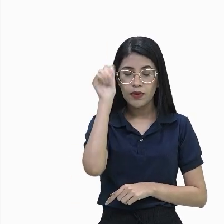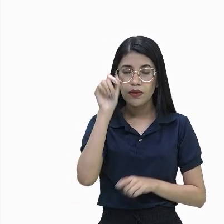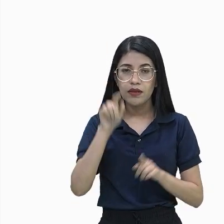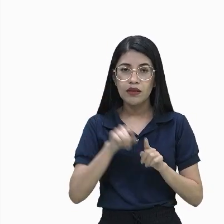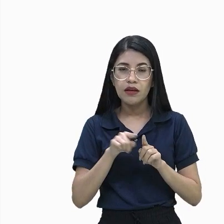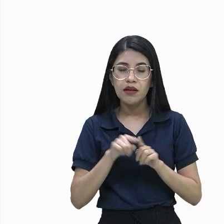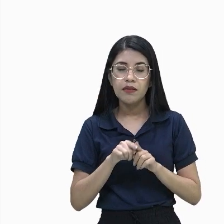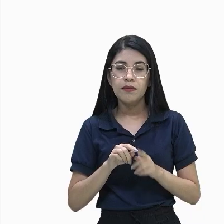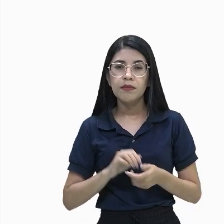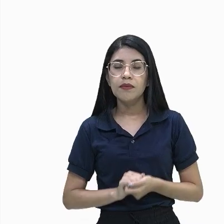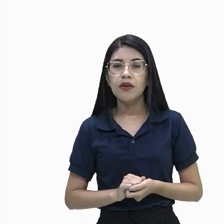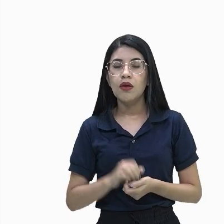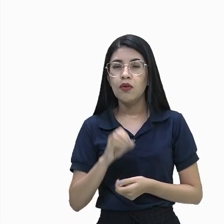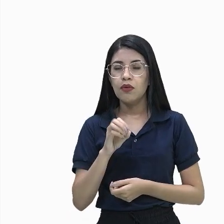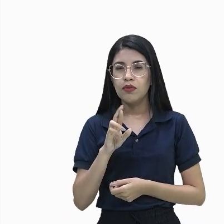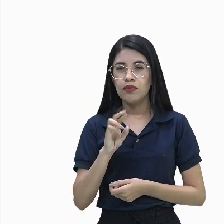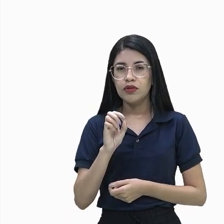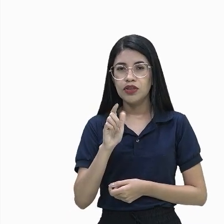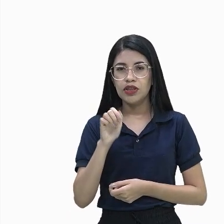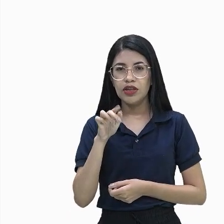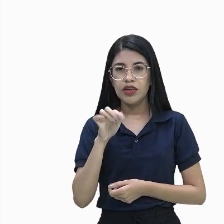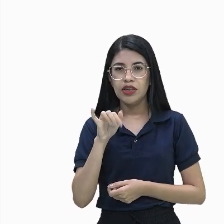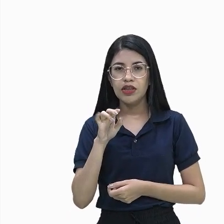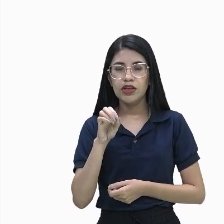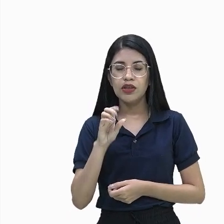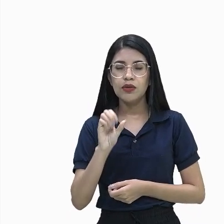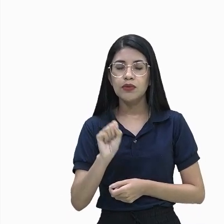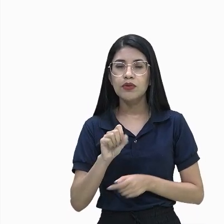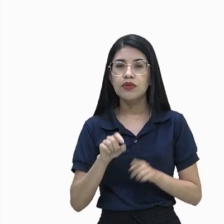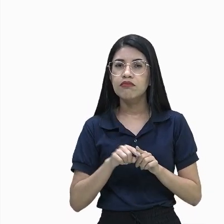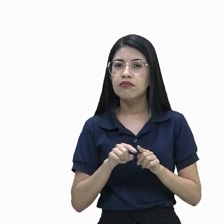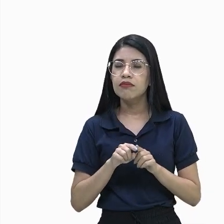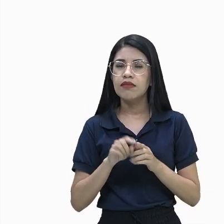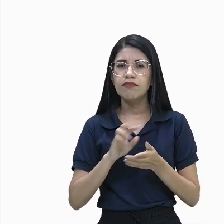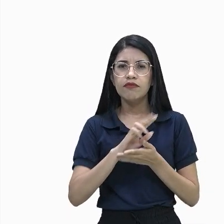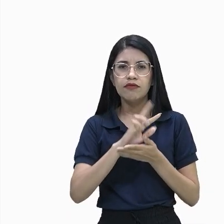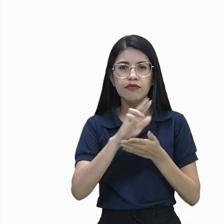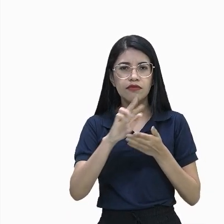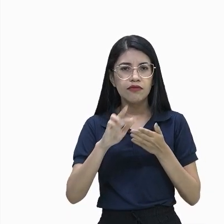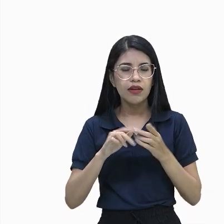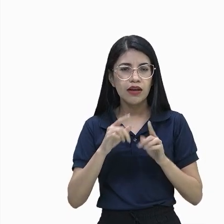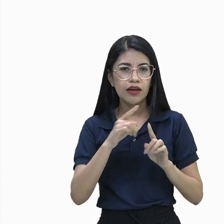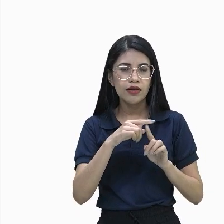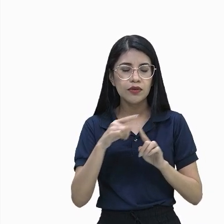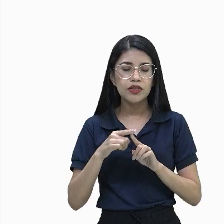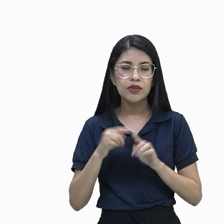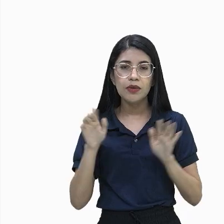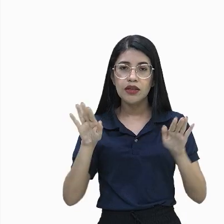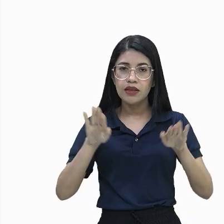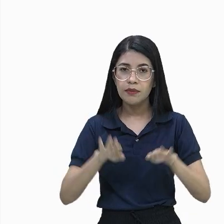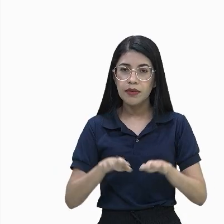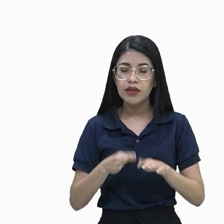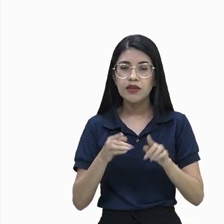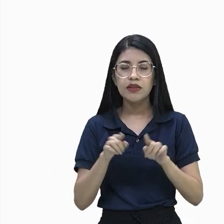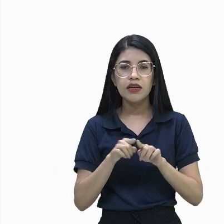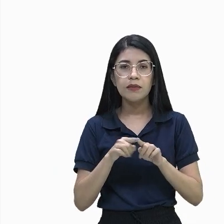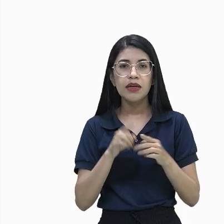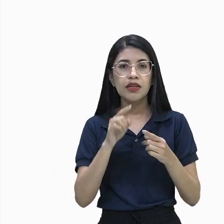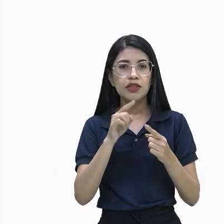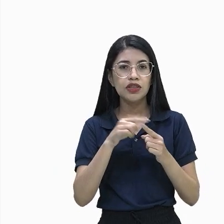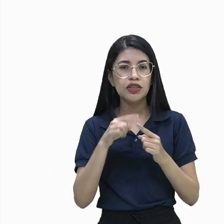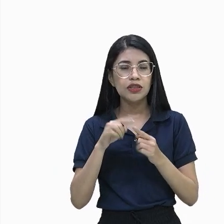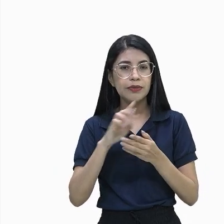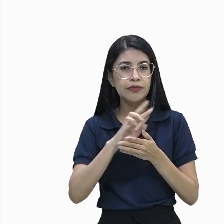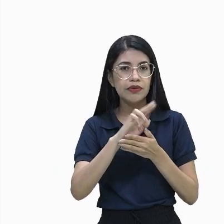cinturões orogênicos, né? Os núcleos cristalinos, tá? As depressões também são diferentes